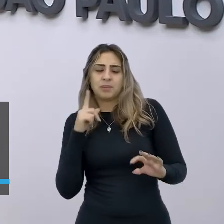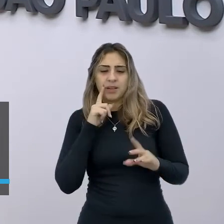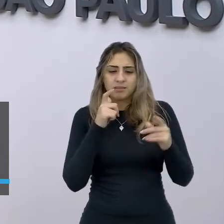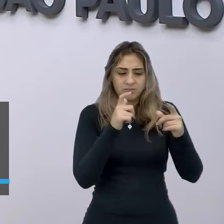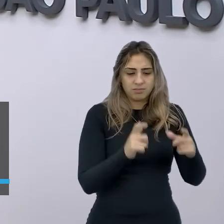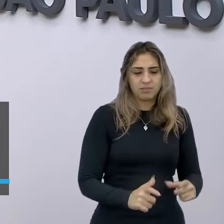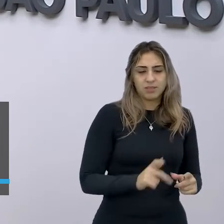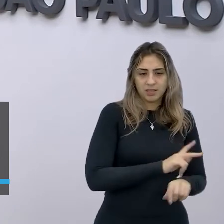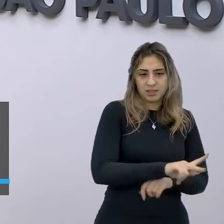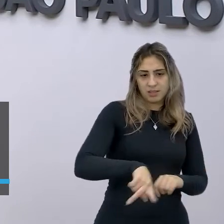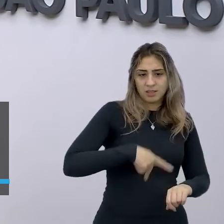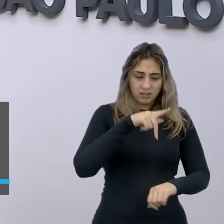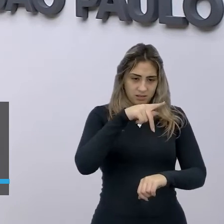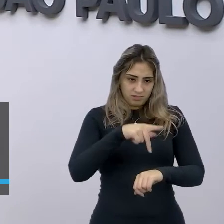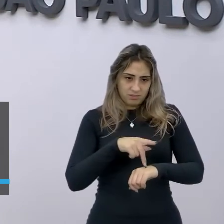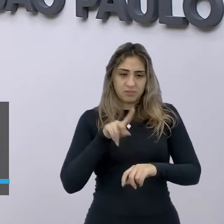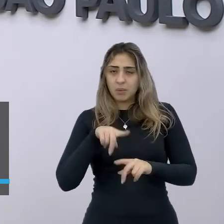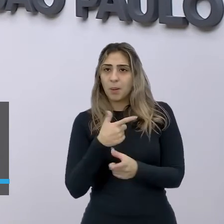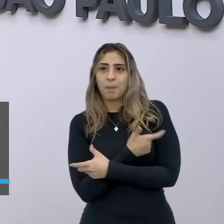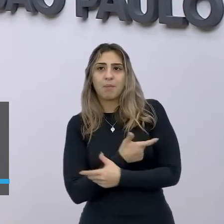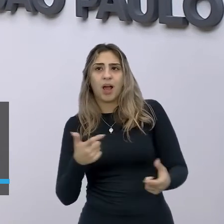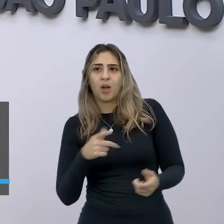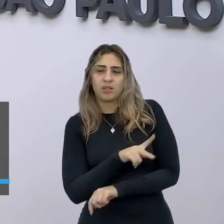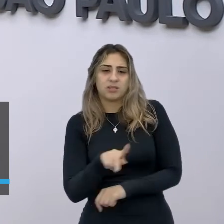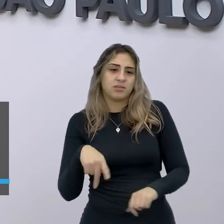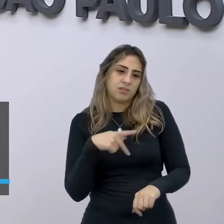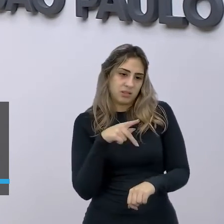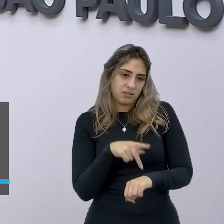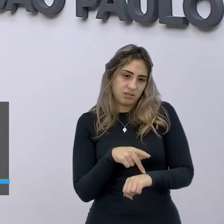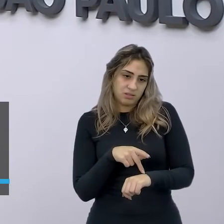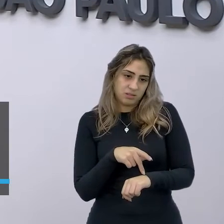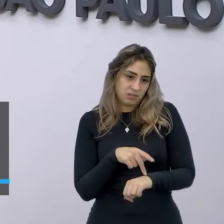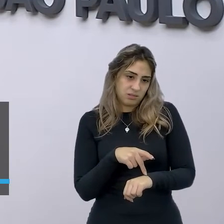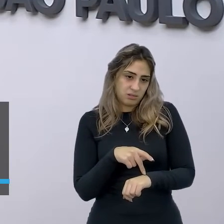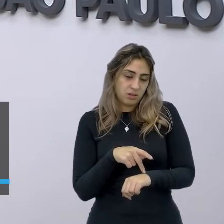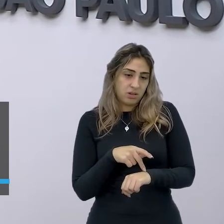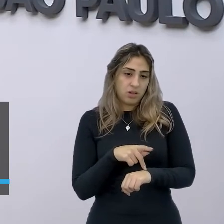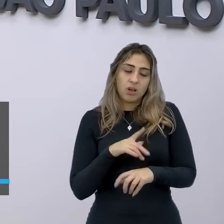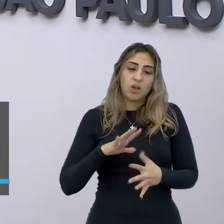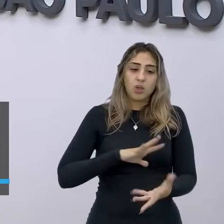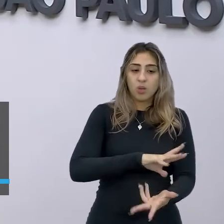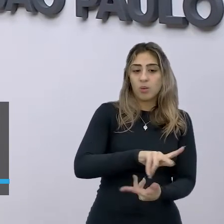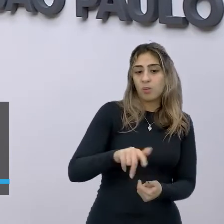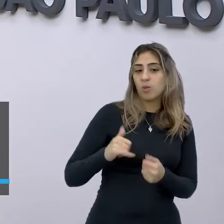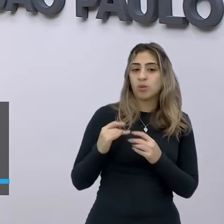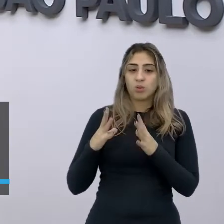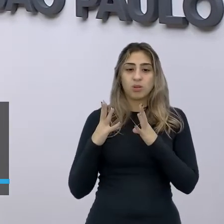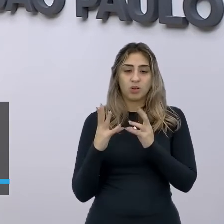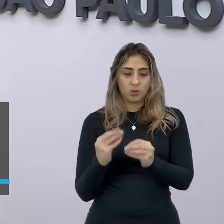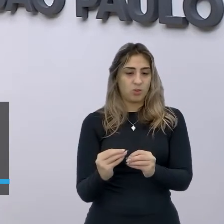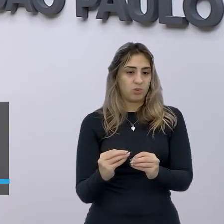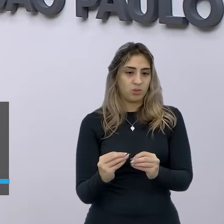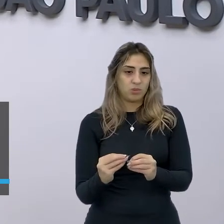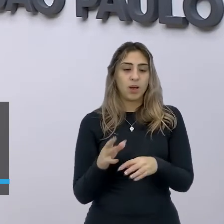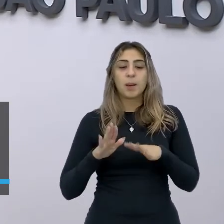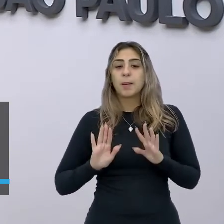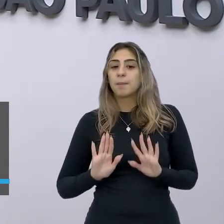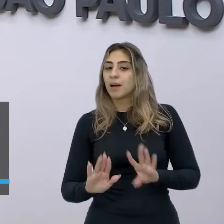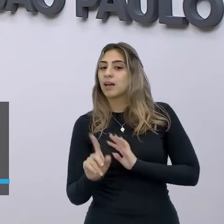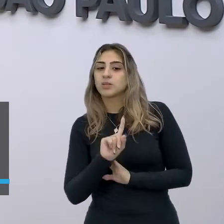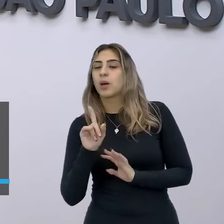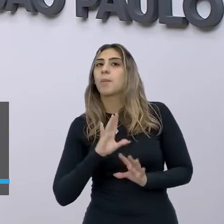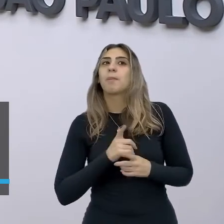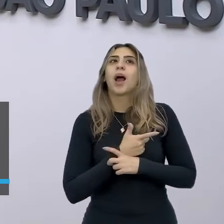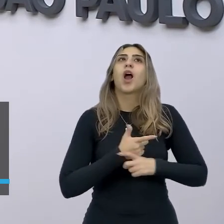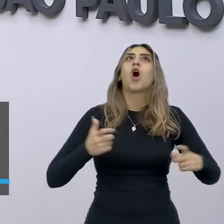territorialmente, um país que é um dos maiores que existem no globo terrestre até, mas não é o maior,